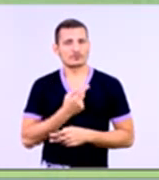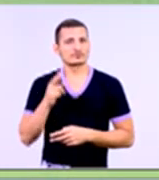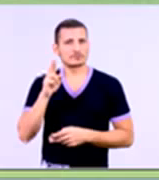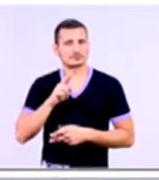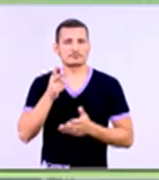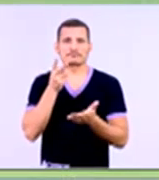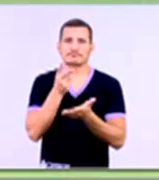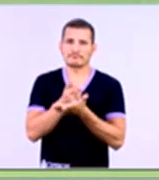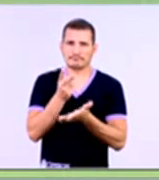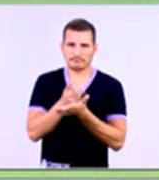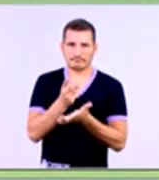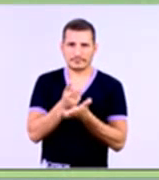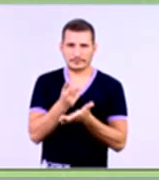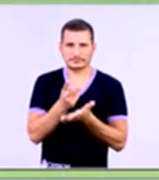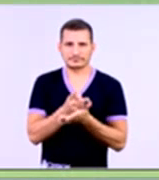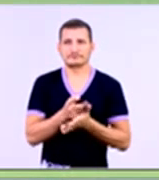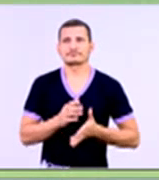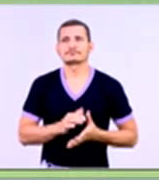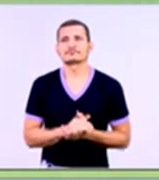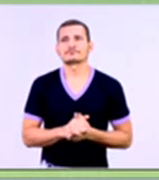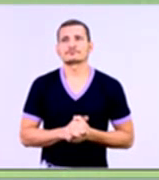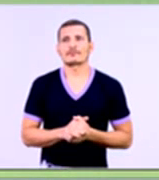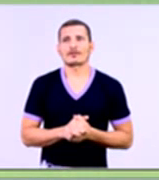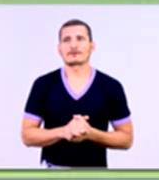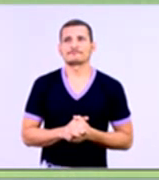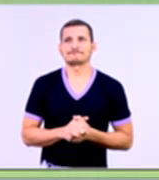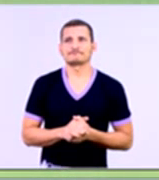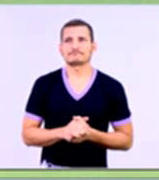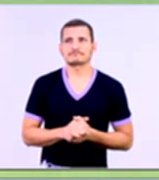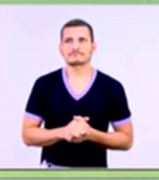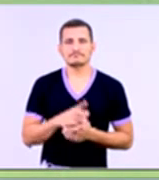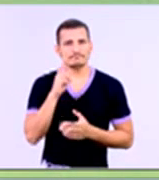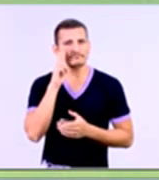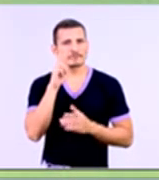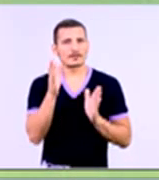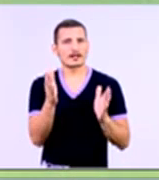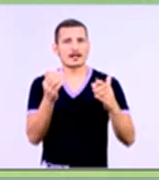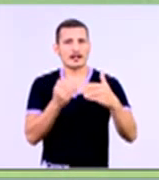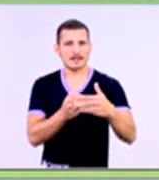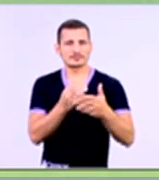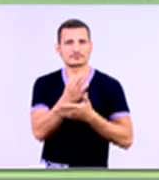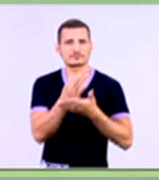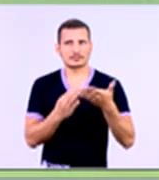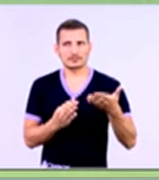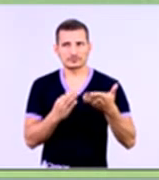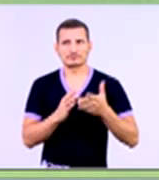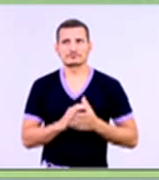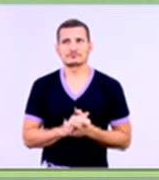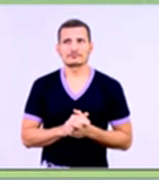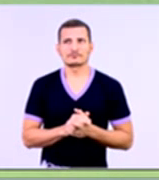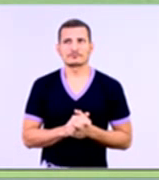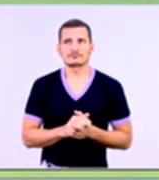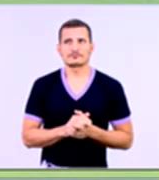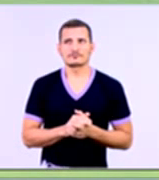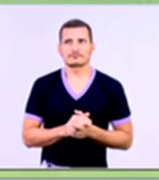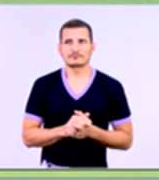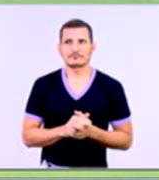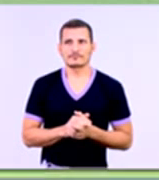mesma linha de trabalho. Vejamos então uma caixa de texto. Nós a declaramos sem o